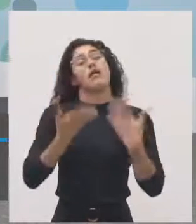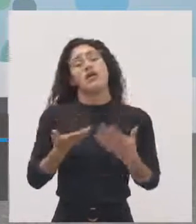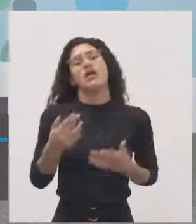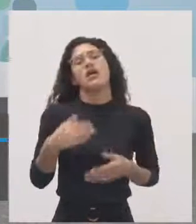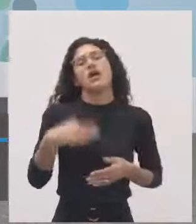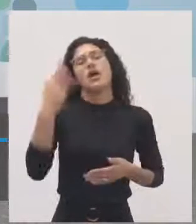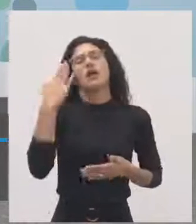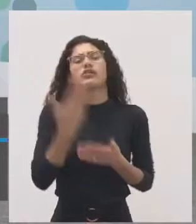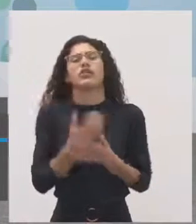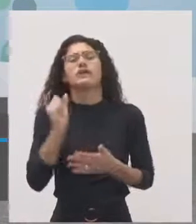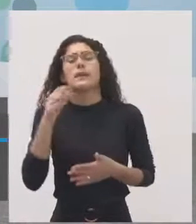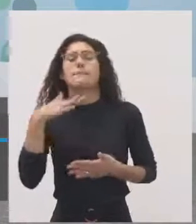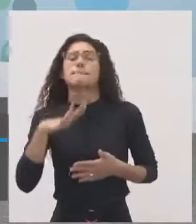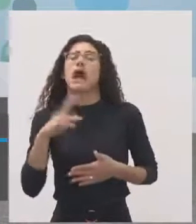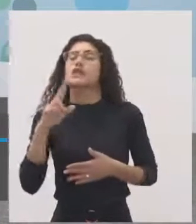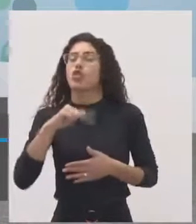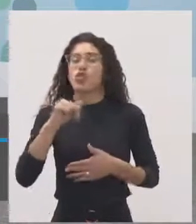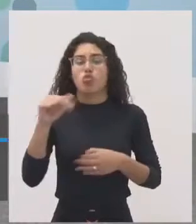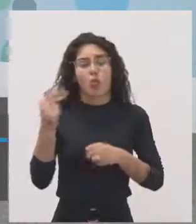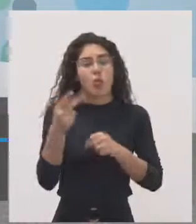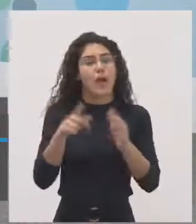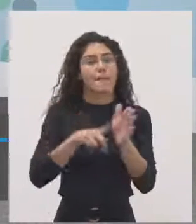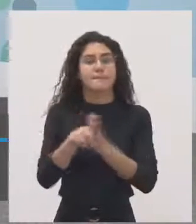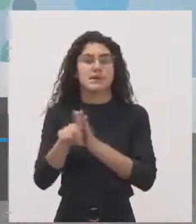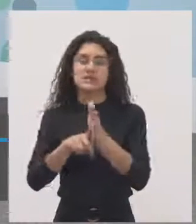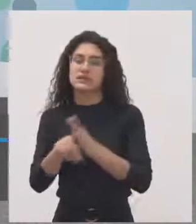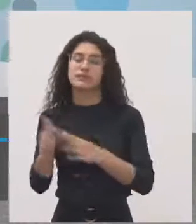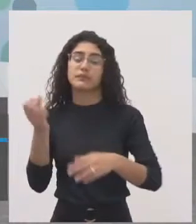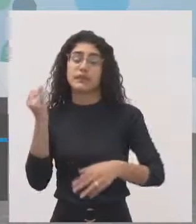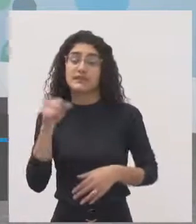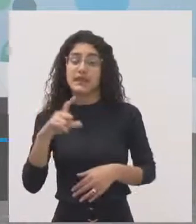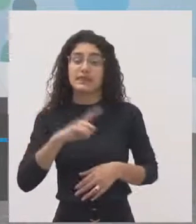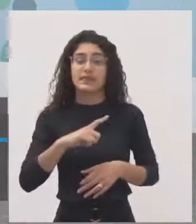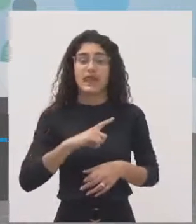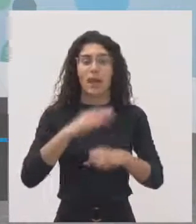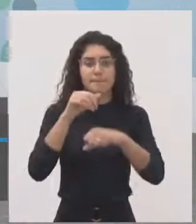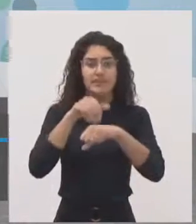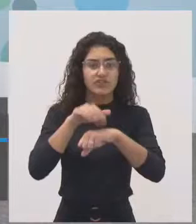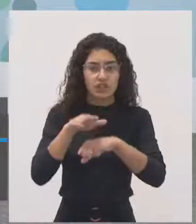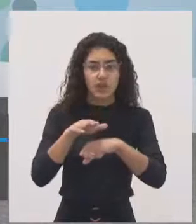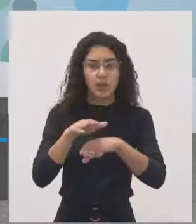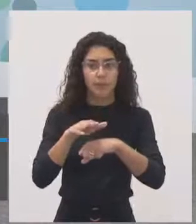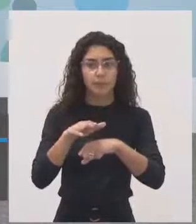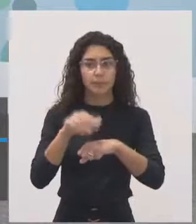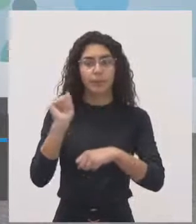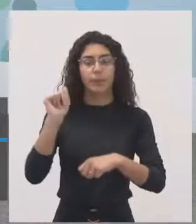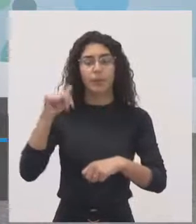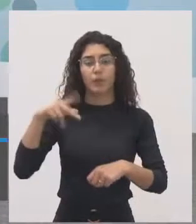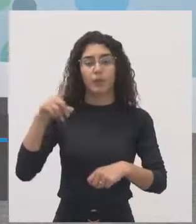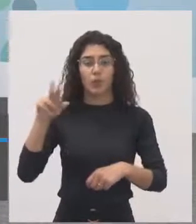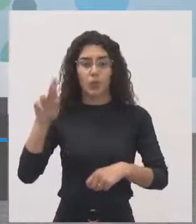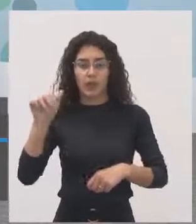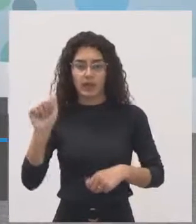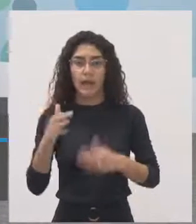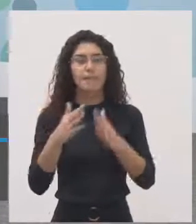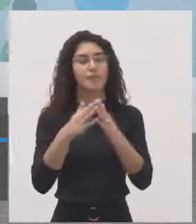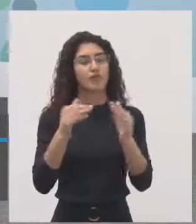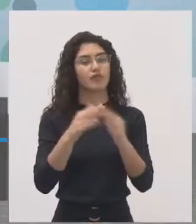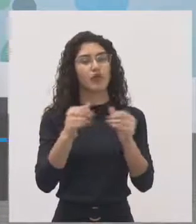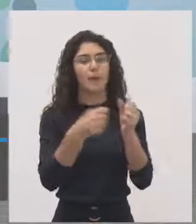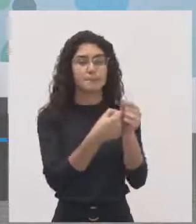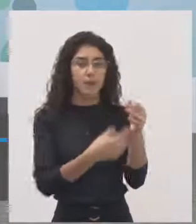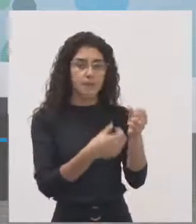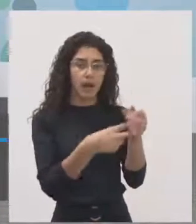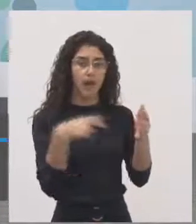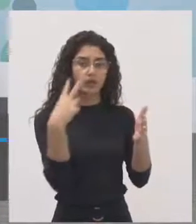eu nunca pesquisei, não. Na verdade. Então, se alguém tiver aí uma sugestão para o André, por favor, coloca aqui que a